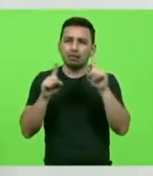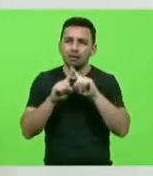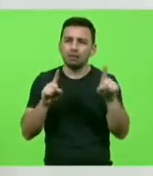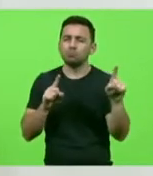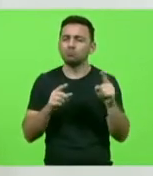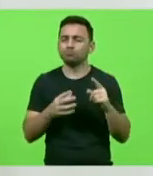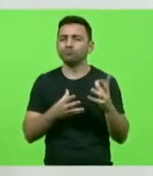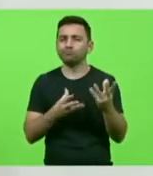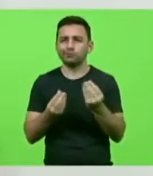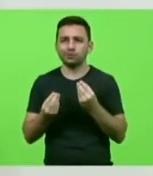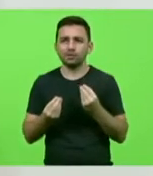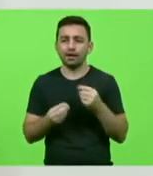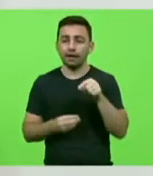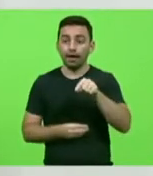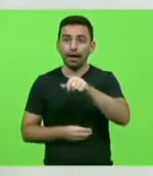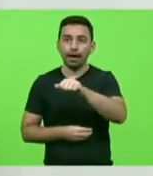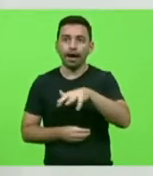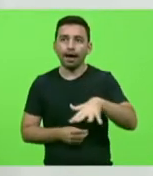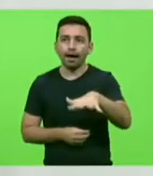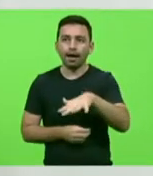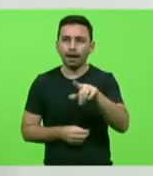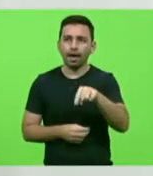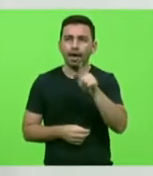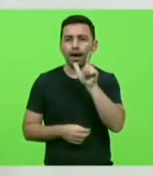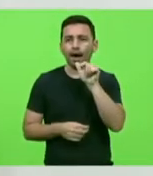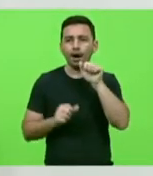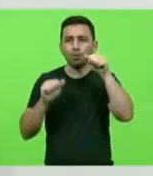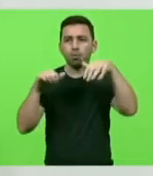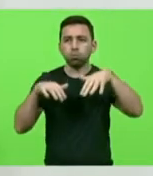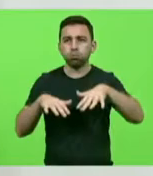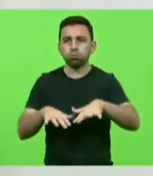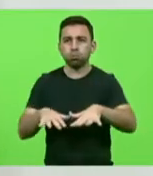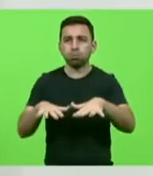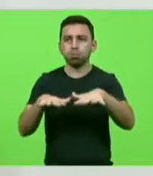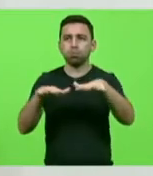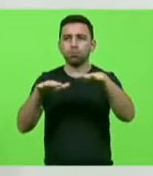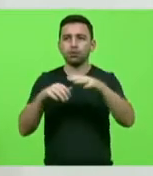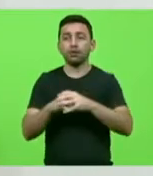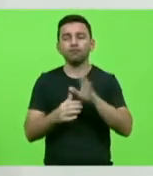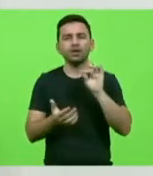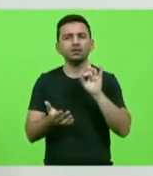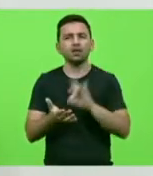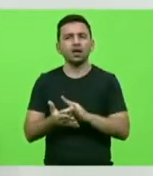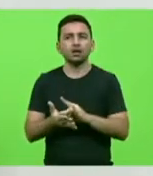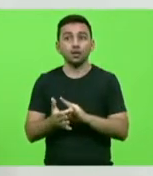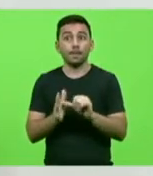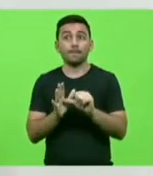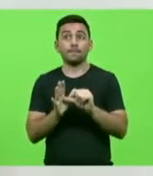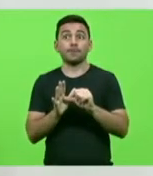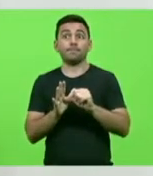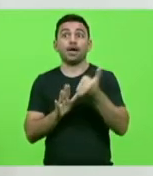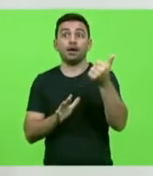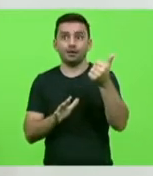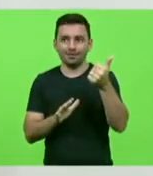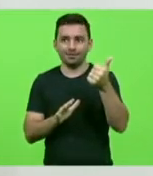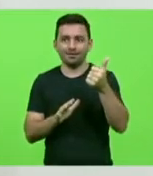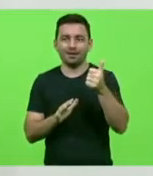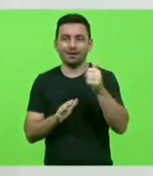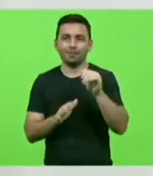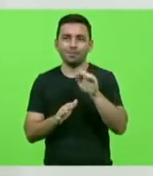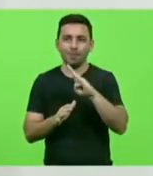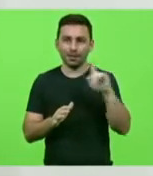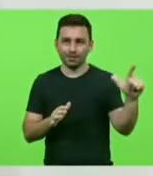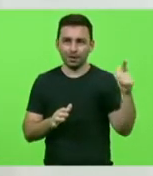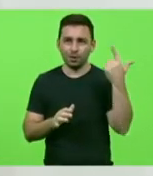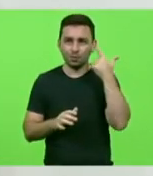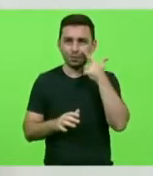Scudillac, de que essa área é uma área alagável, uma área que pega enchente. De fato, é uma das primeiras áreas do Blumenau que pega enchente. Mas aí